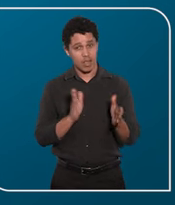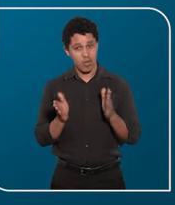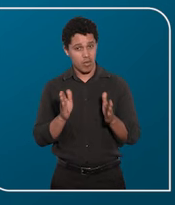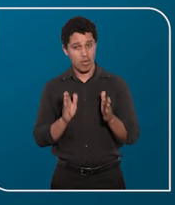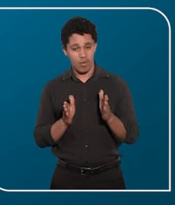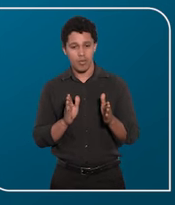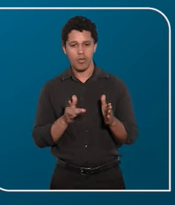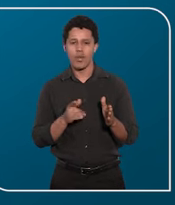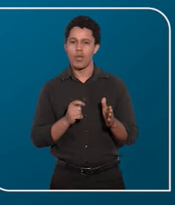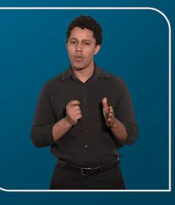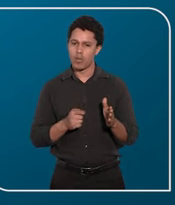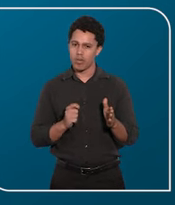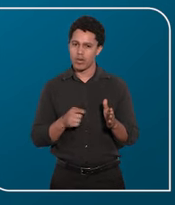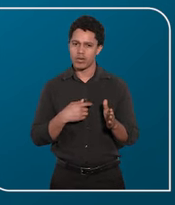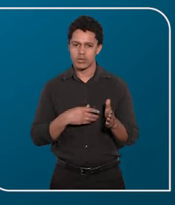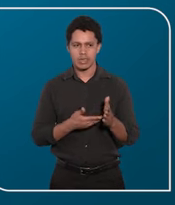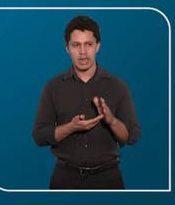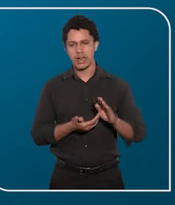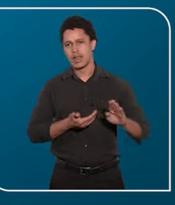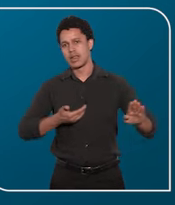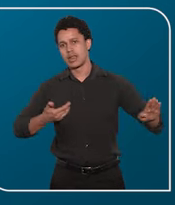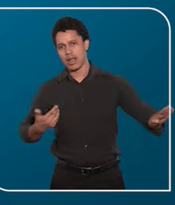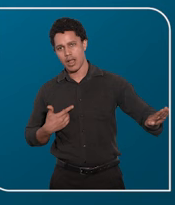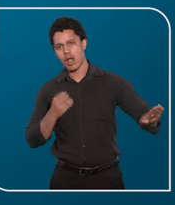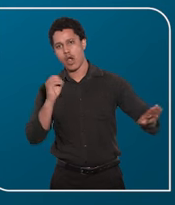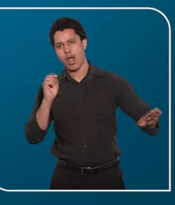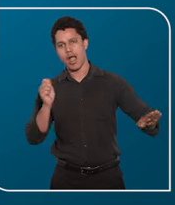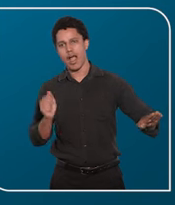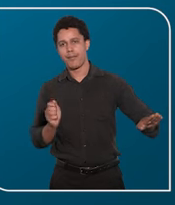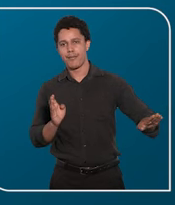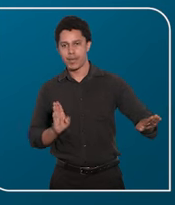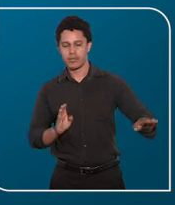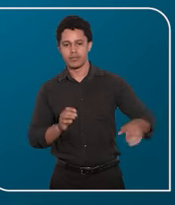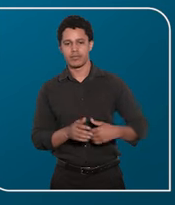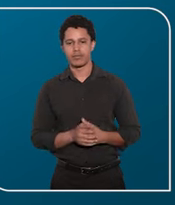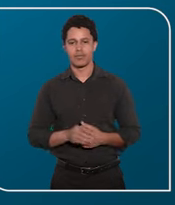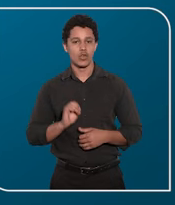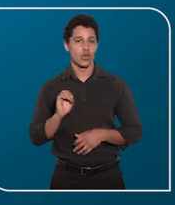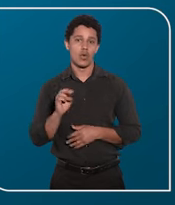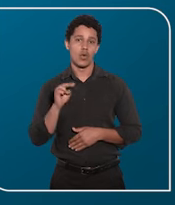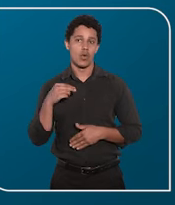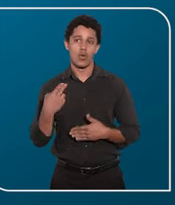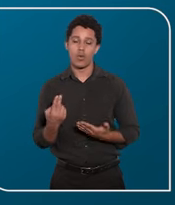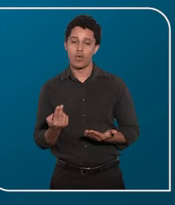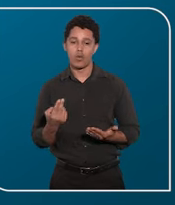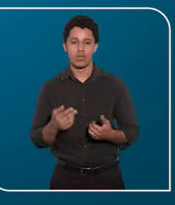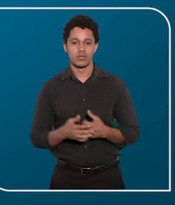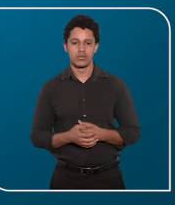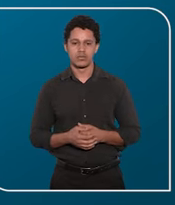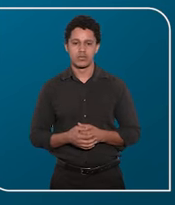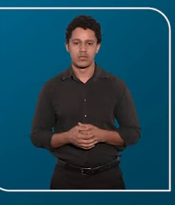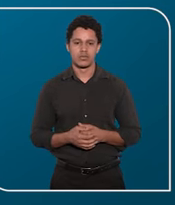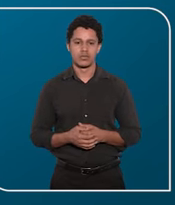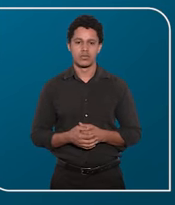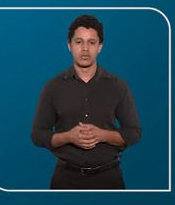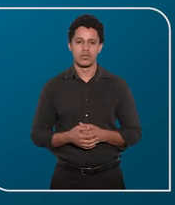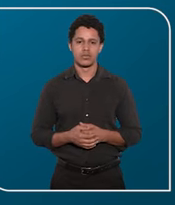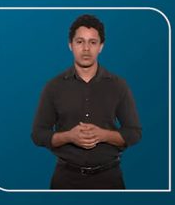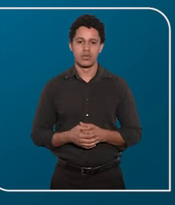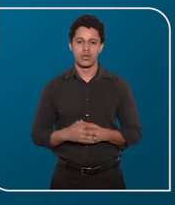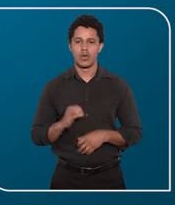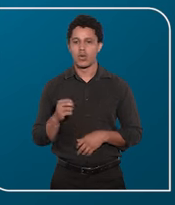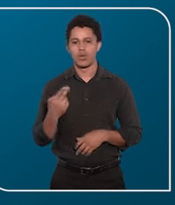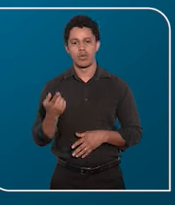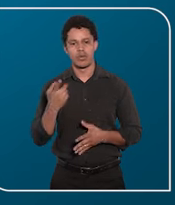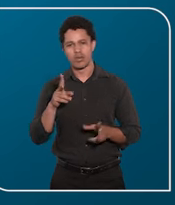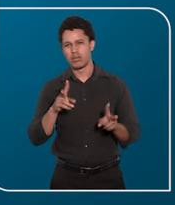incompatível, eu vou ter que me licenciar da OAB. Ou eu passo a... E aí é um termo horrível diante